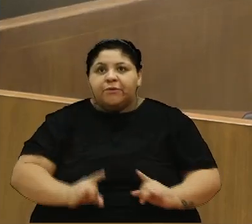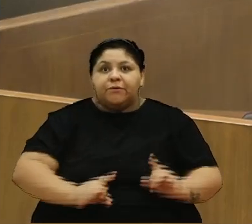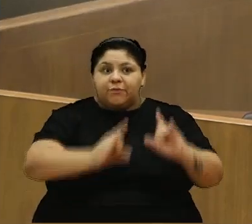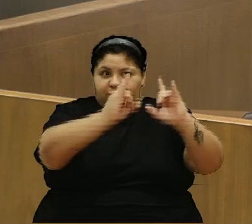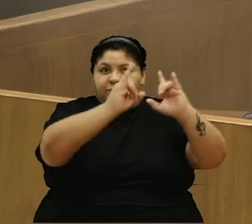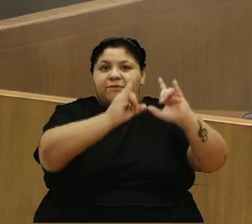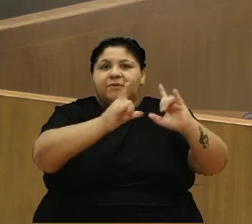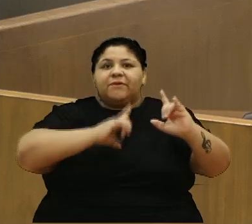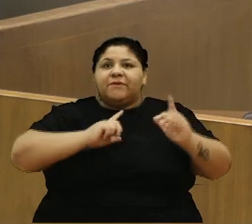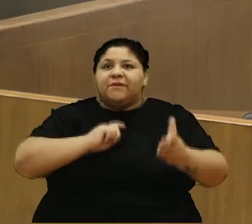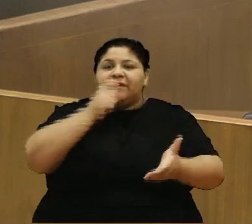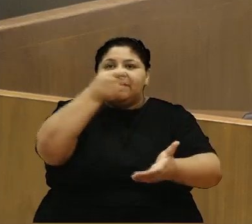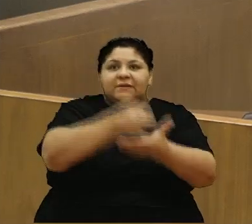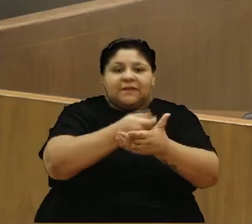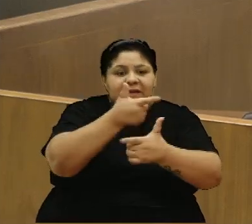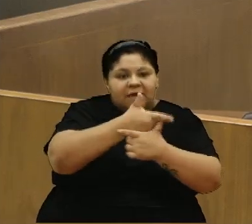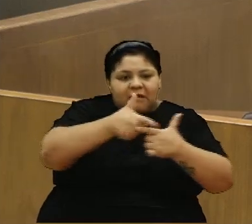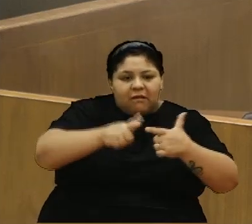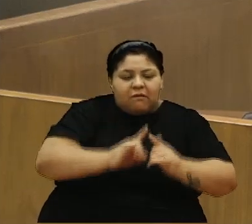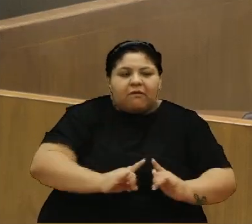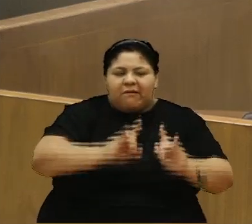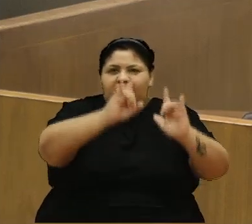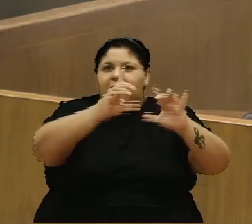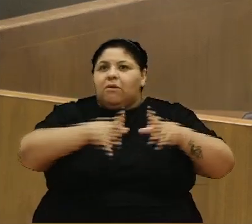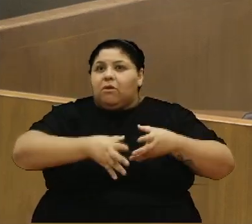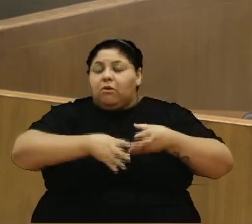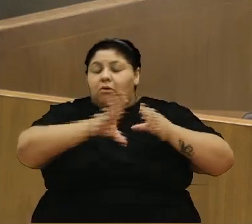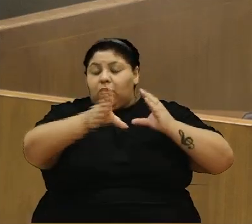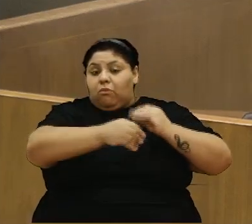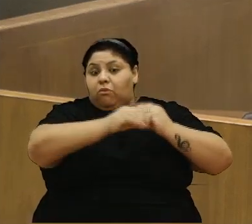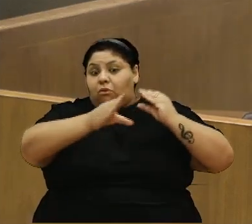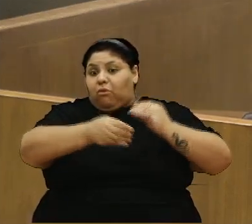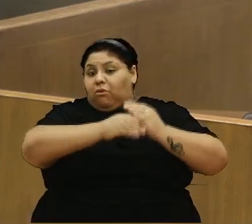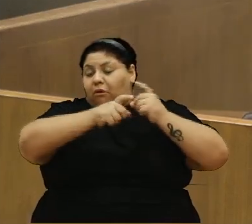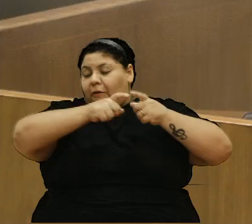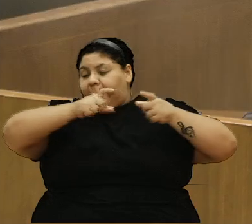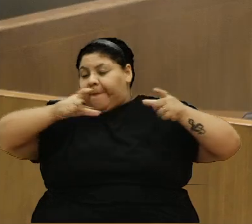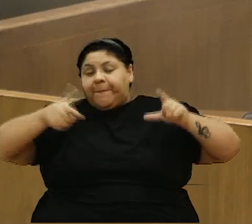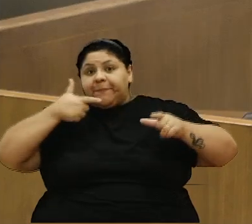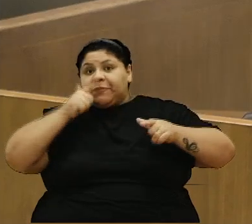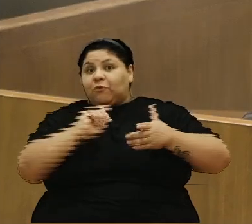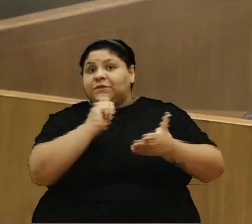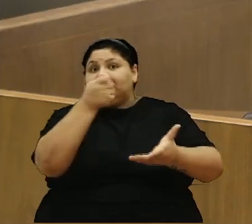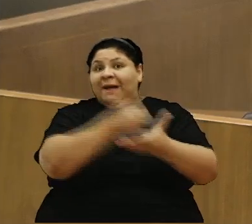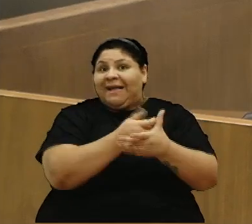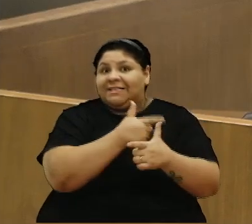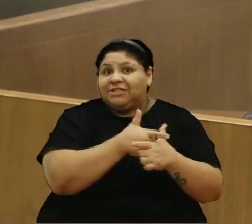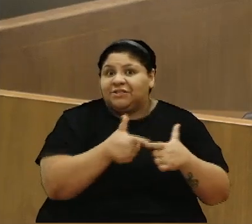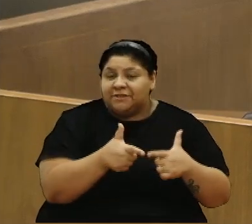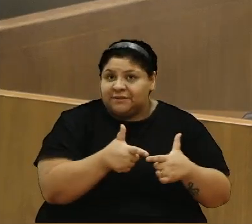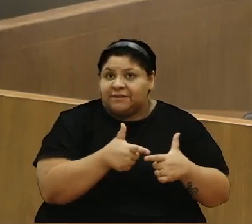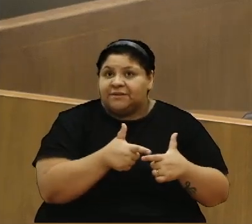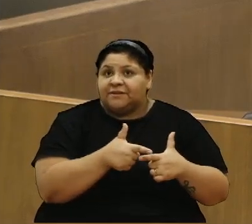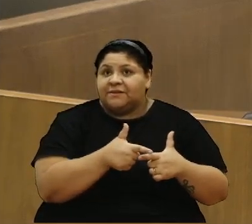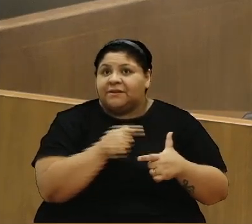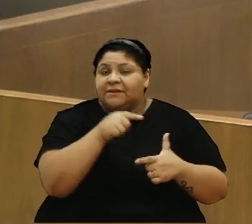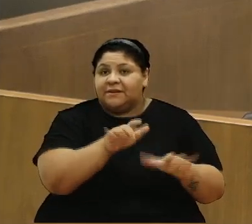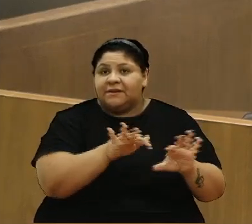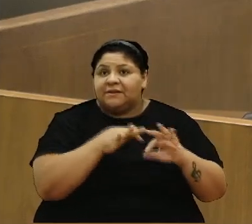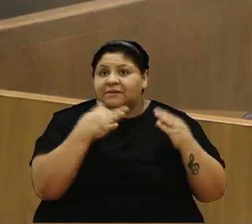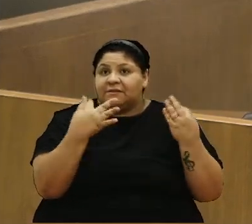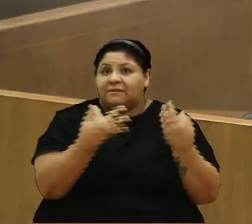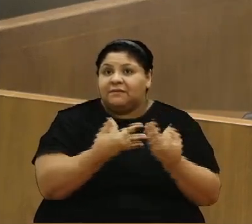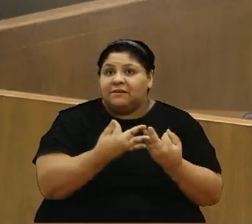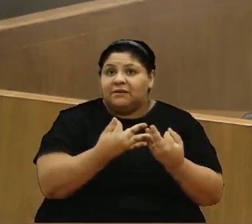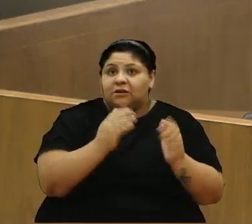e aí elas têm que pagar o parcelamento, o condomínio é uma bola de neve, e aí não conseguindo pagar o parcelamento, essas famílias acabam indo para leilão.